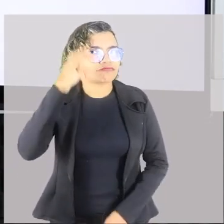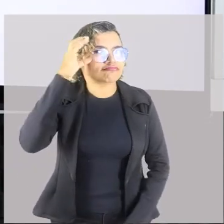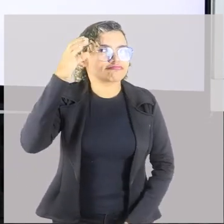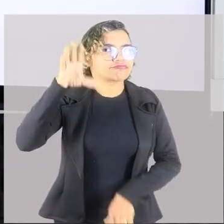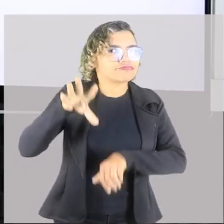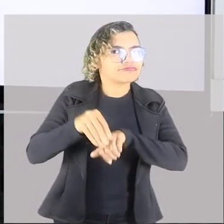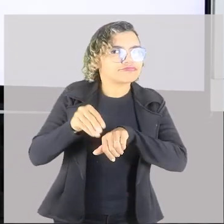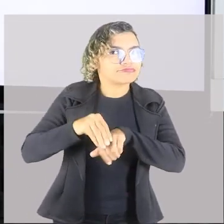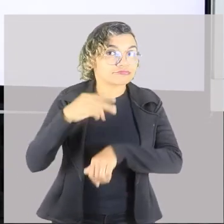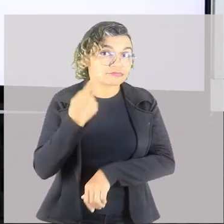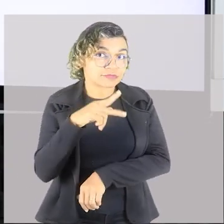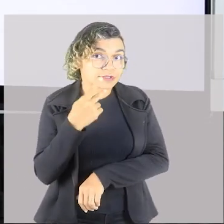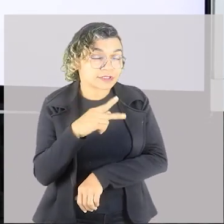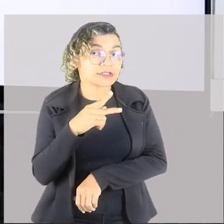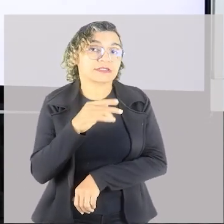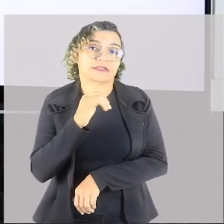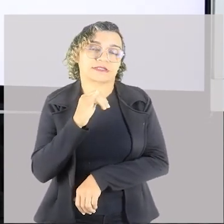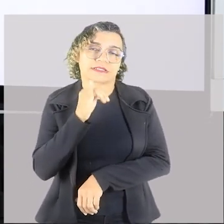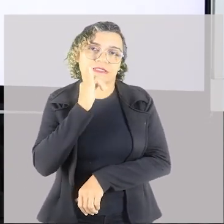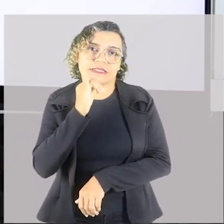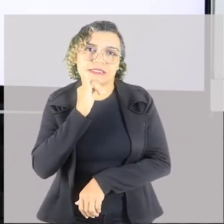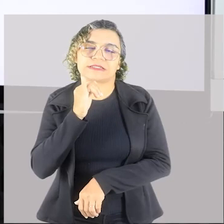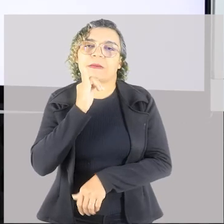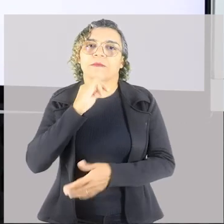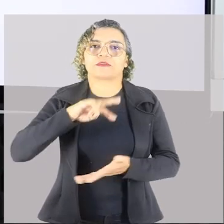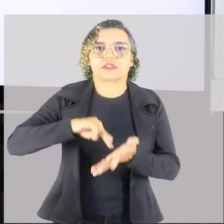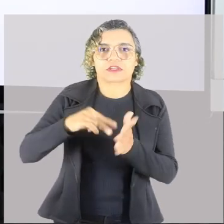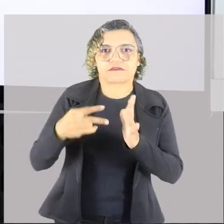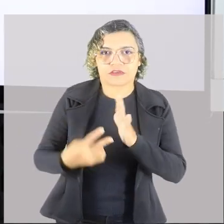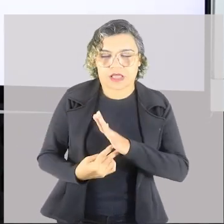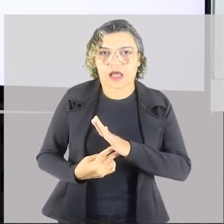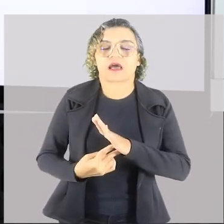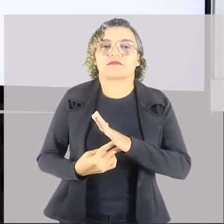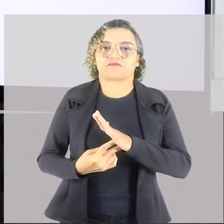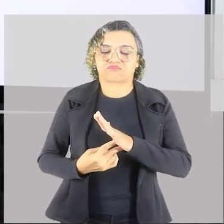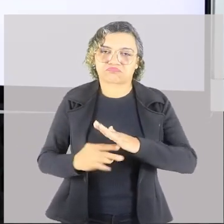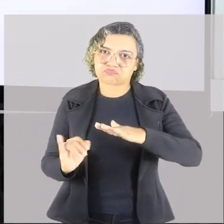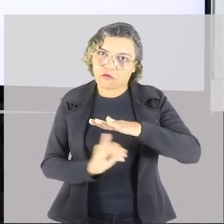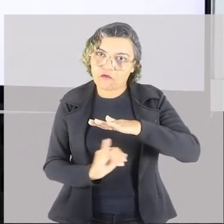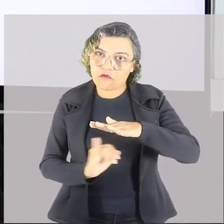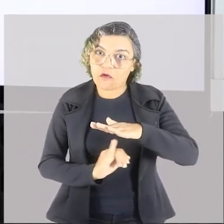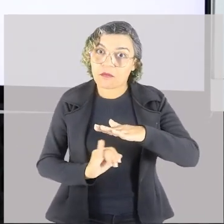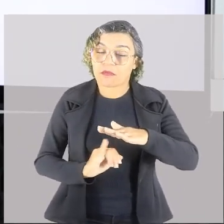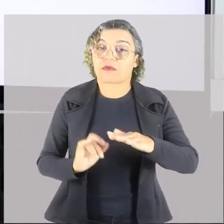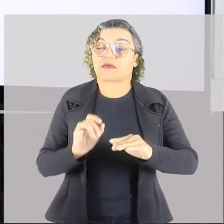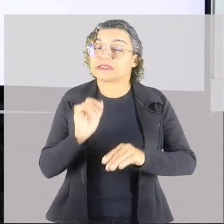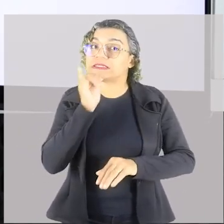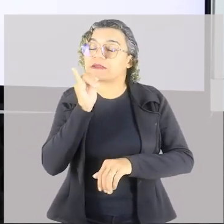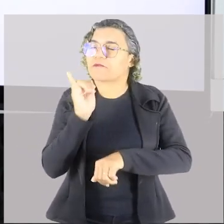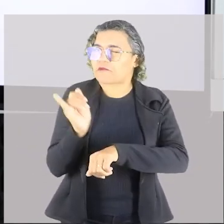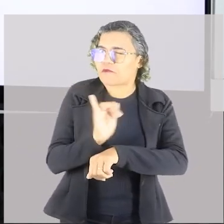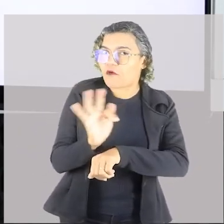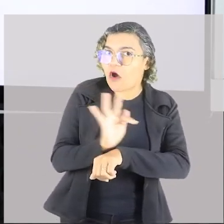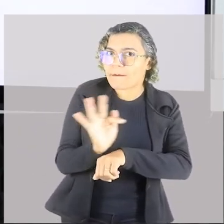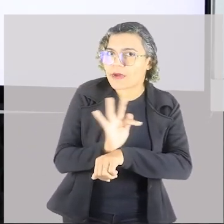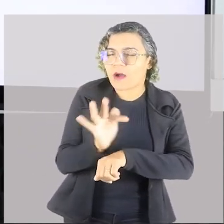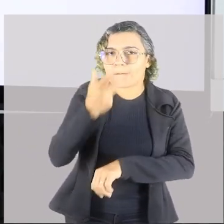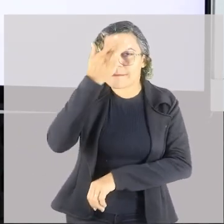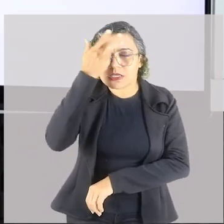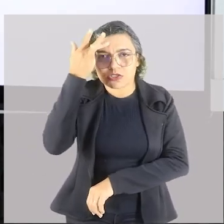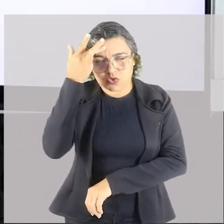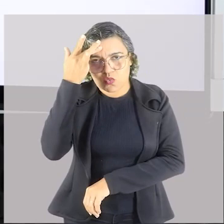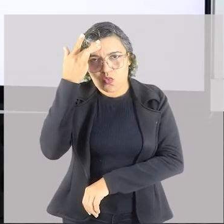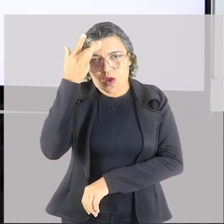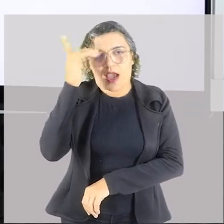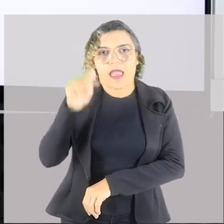essa pessoa tem, no sentido formal da palavra conhecimento, tá? Você está admirando alguém por ter muita